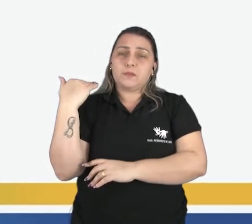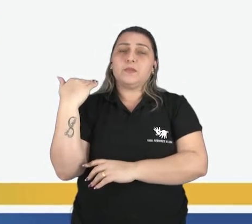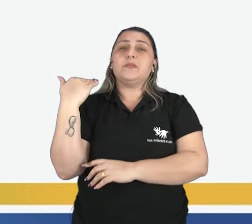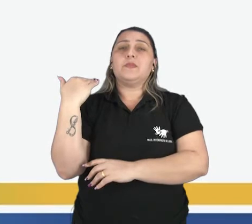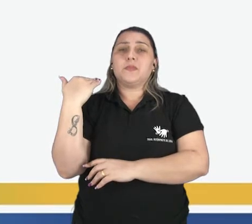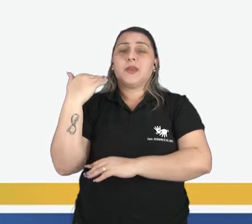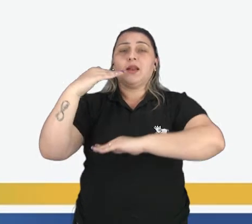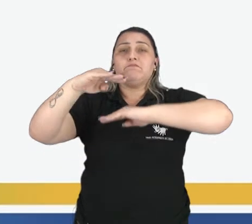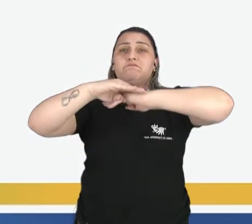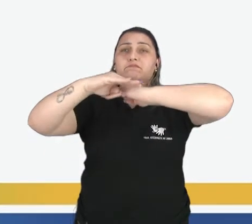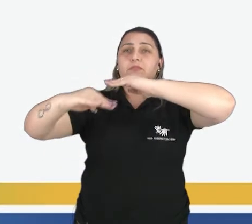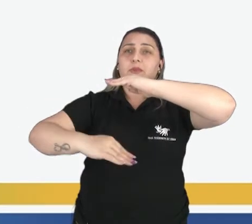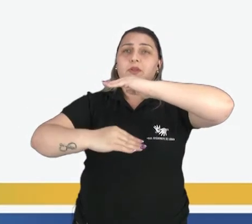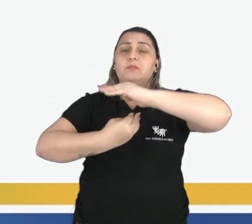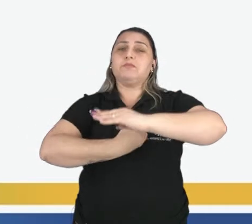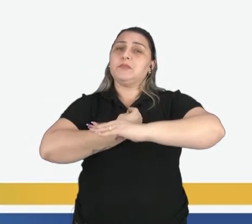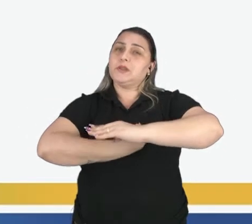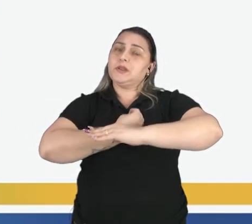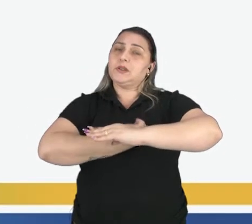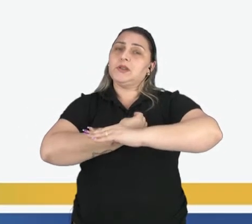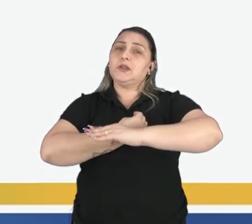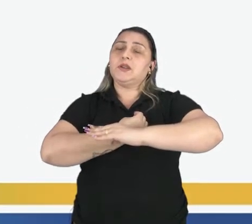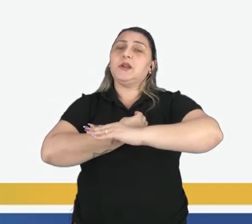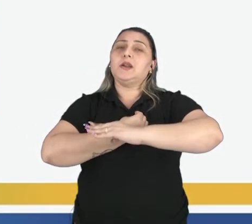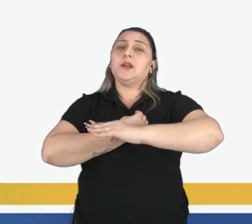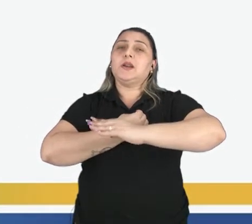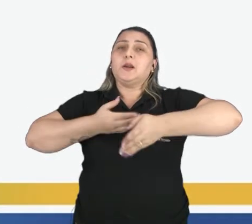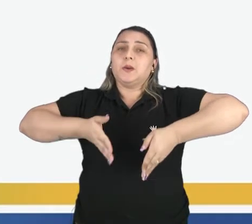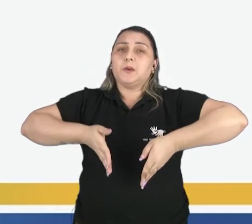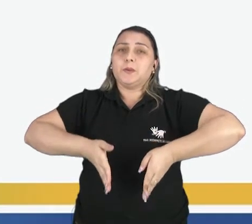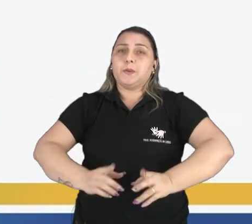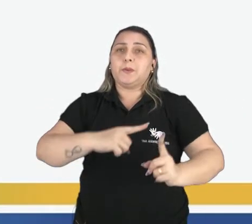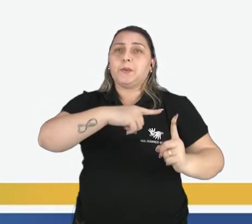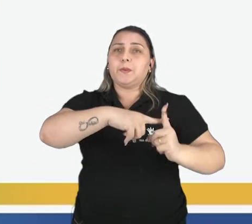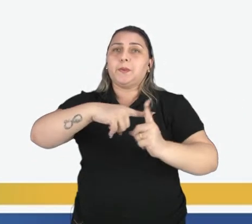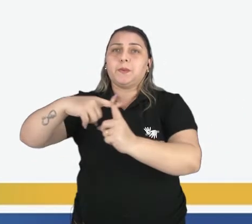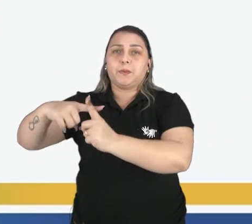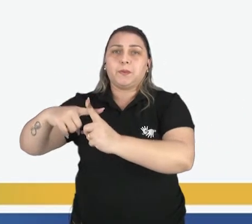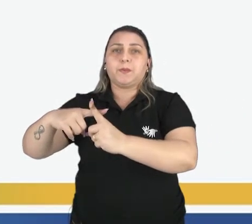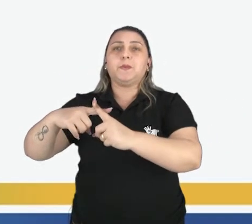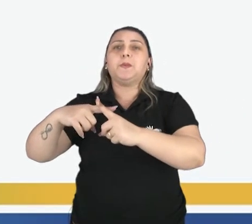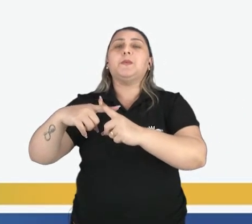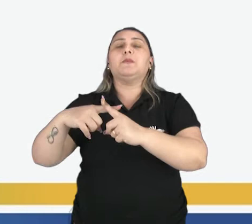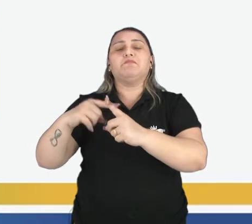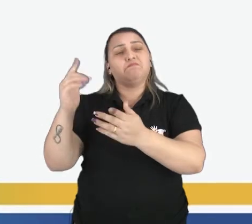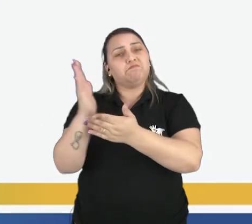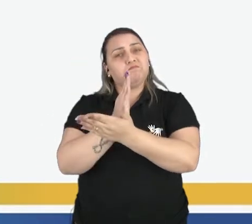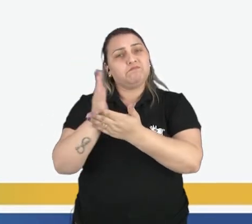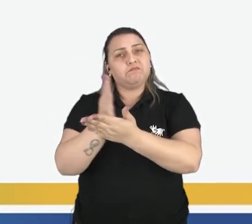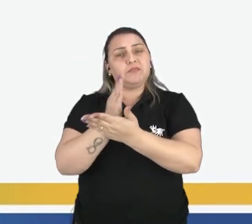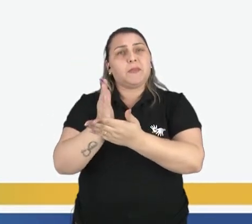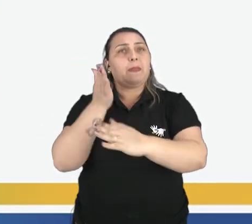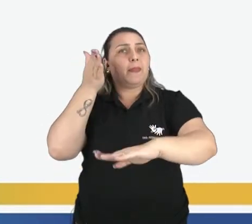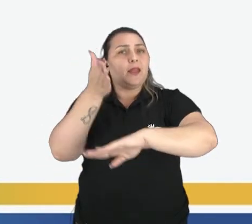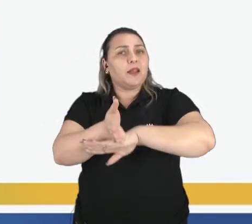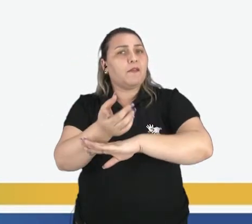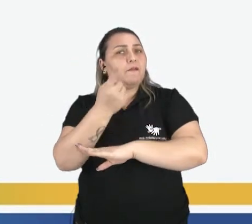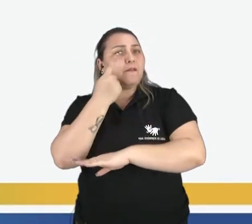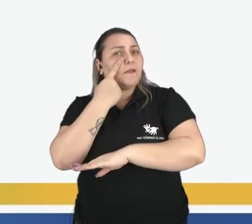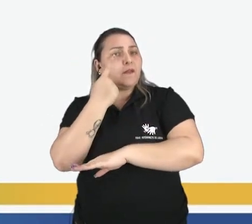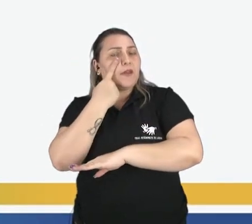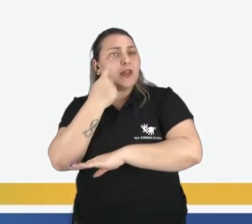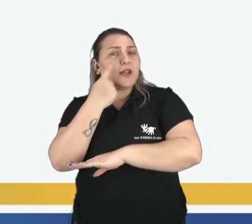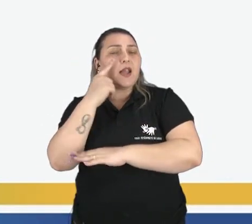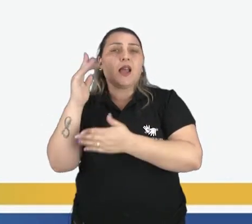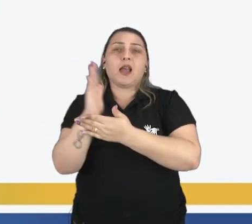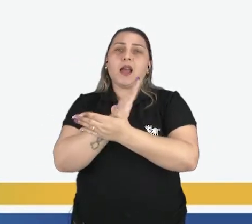a desigualdade está presente no cemitério. Então você vai ver que às vezes você entra no cemitério e verifica que